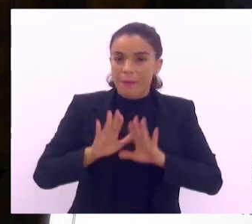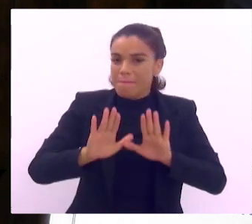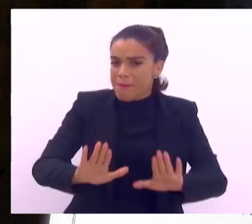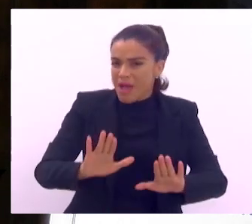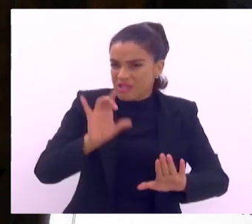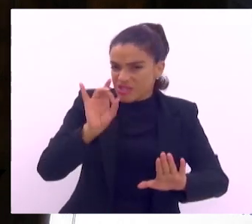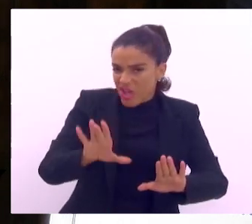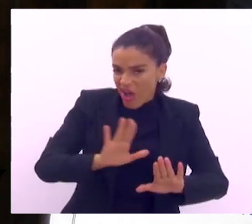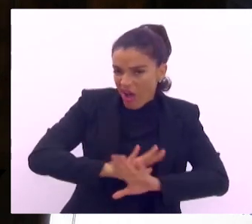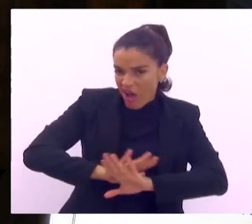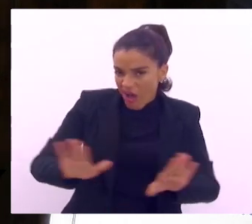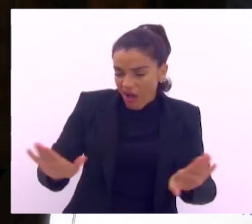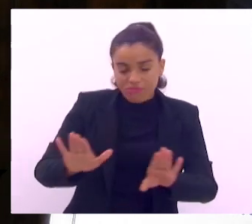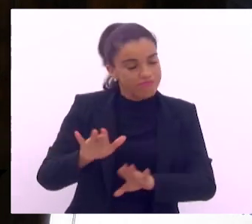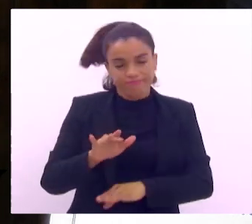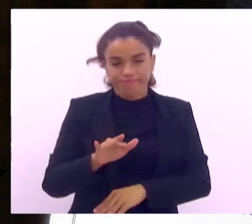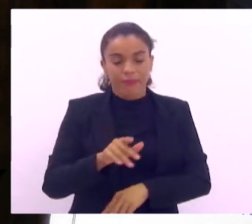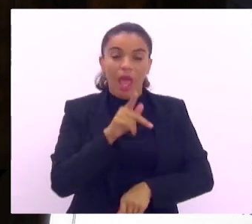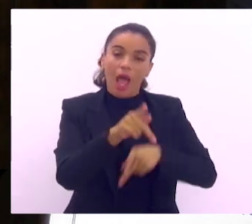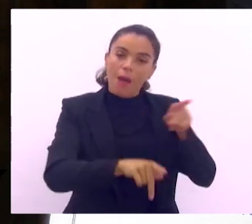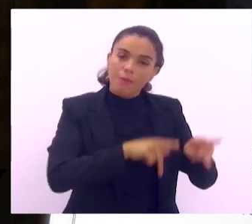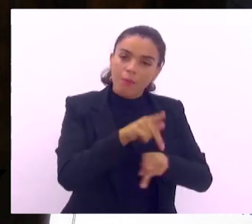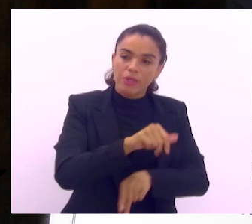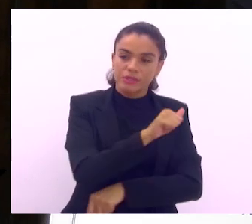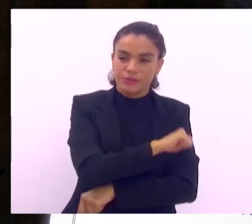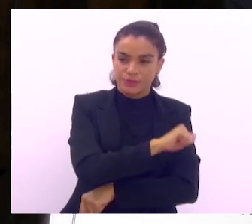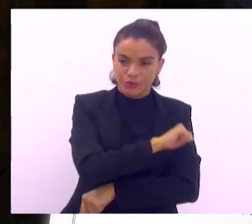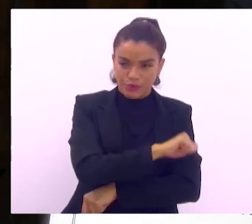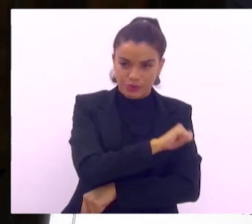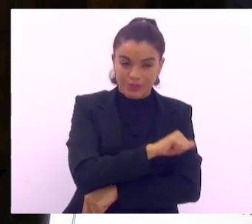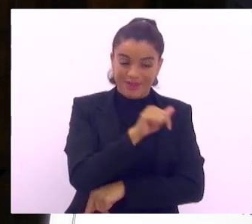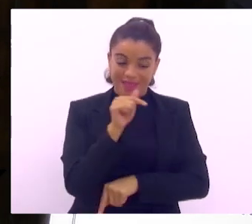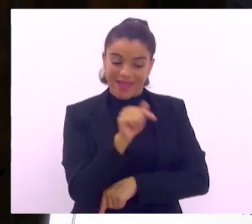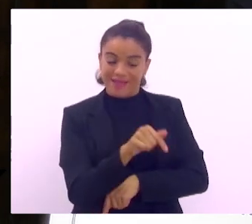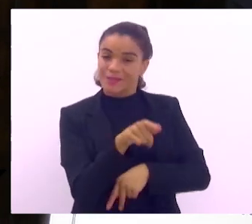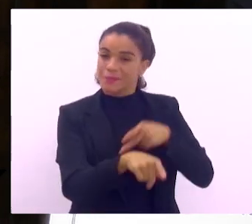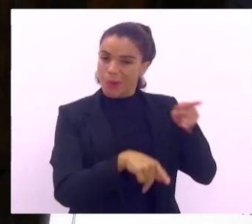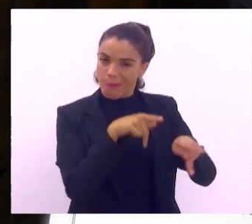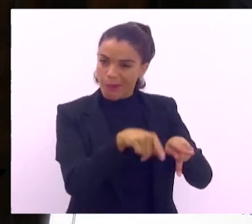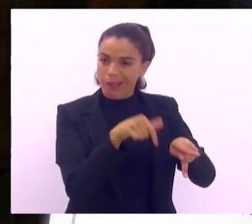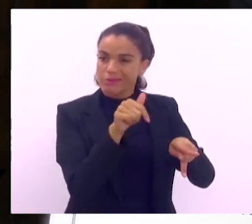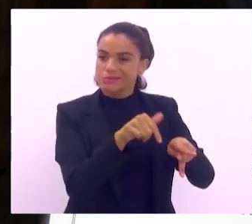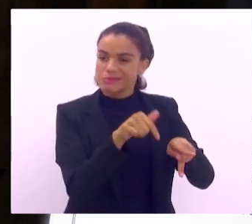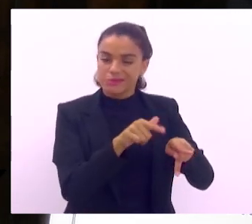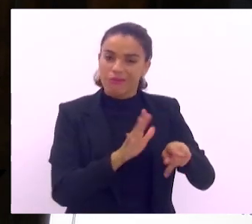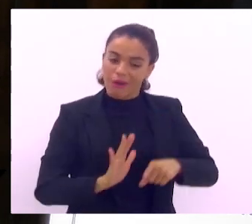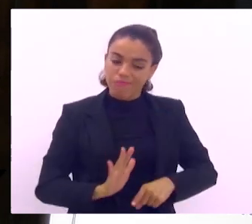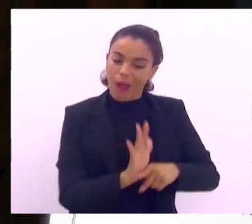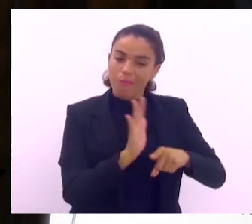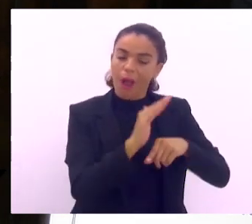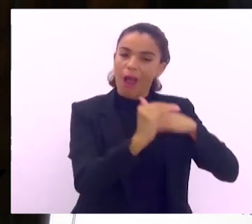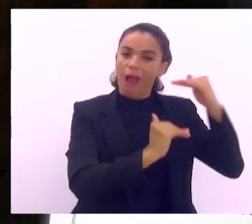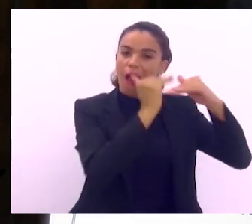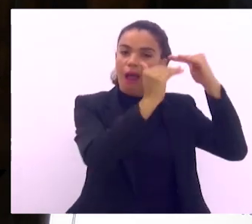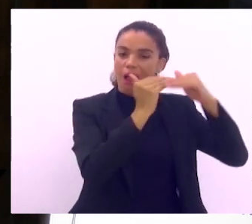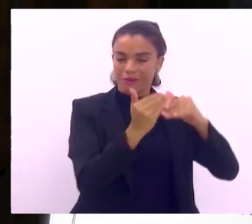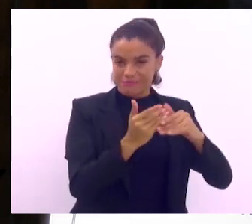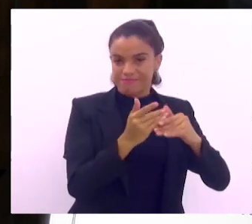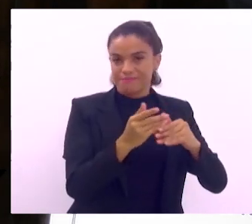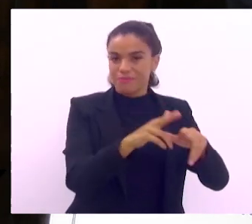só isso. A população do Rio de Janeiro, essa, sim, será a mais beneficiada com a